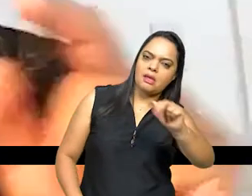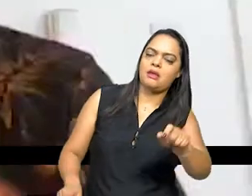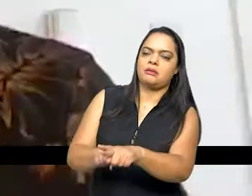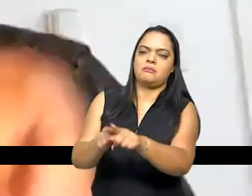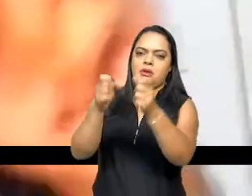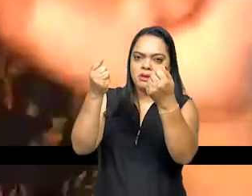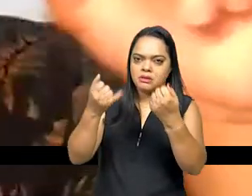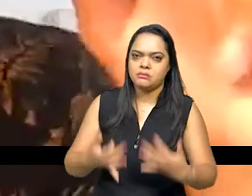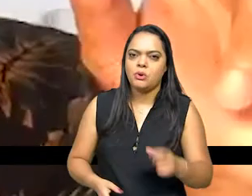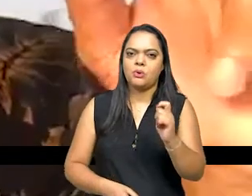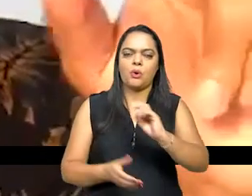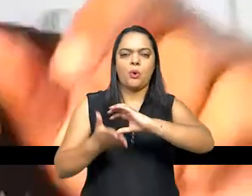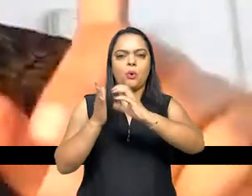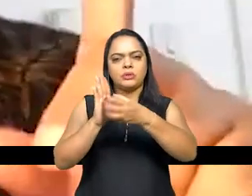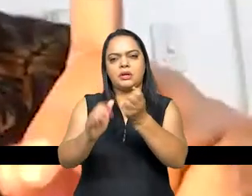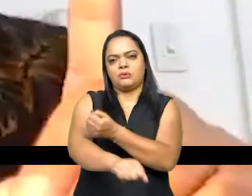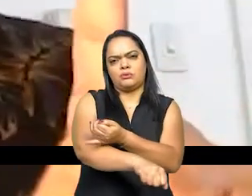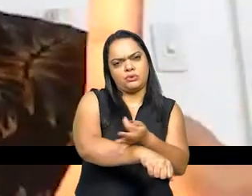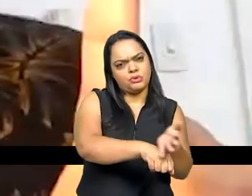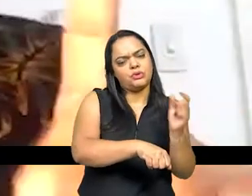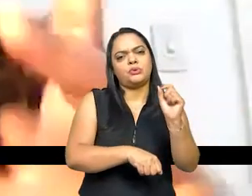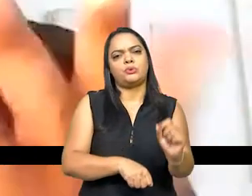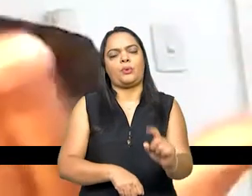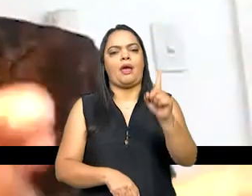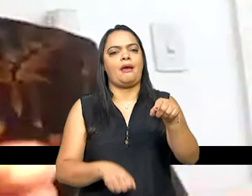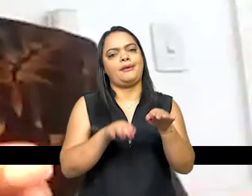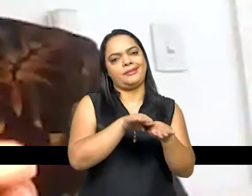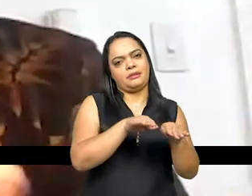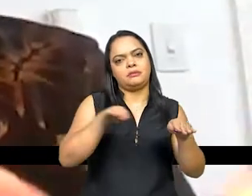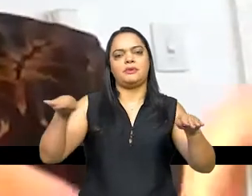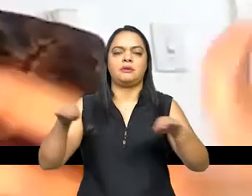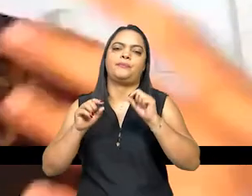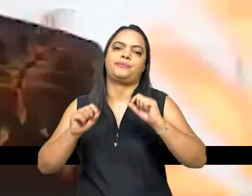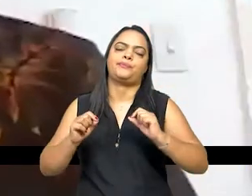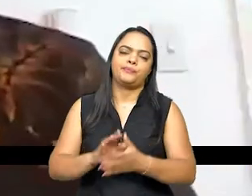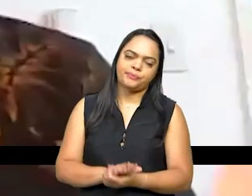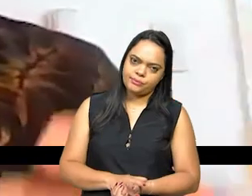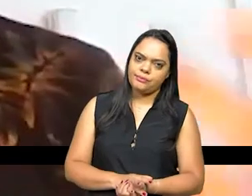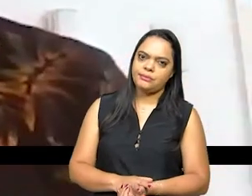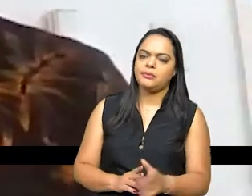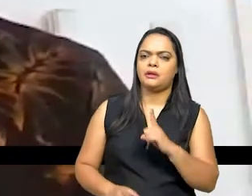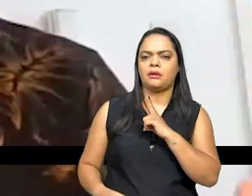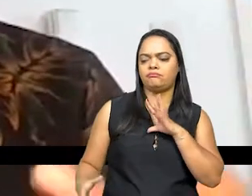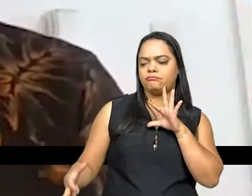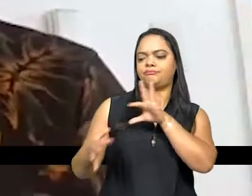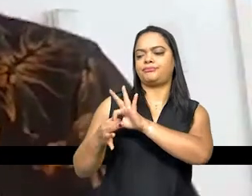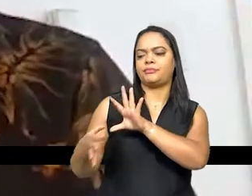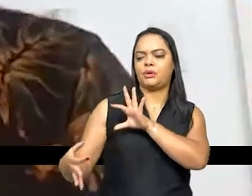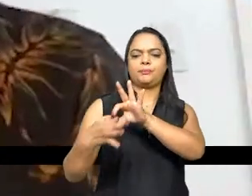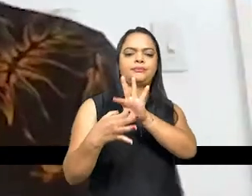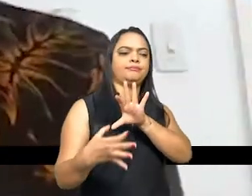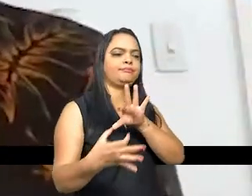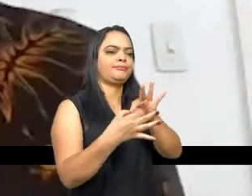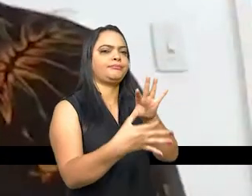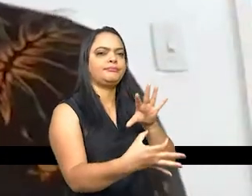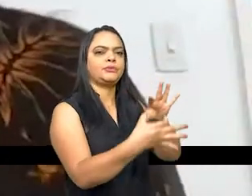de branquitude ele é transversal, ele dialoga, ele se intersecciona com diversos outros conceitos e